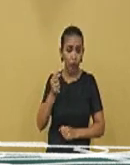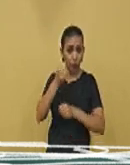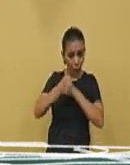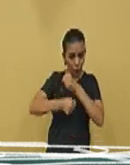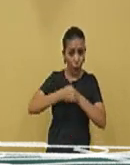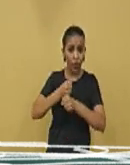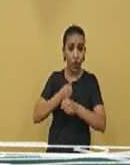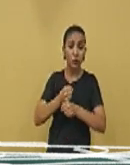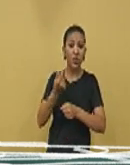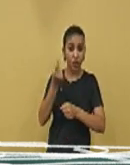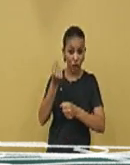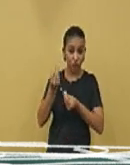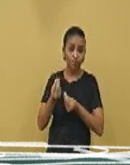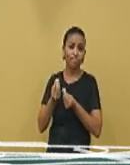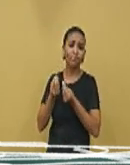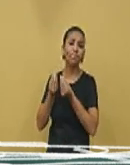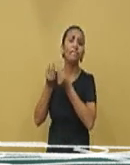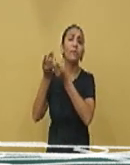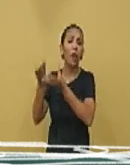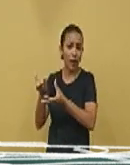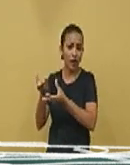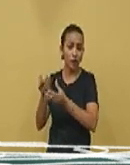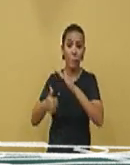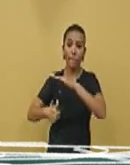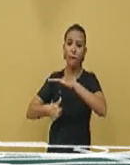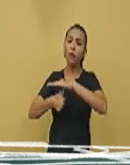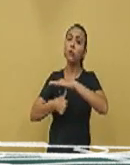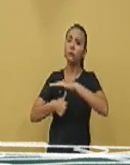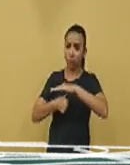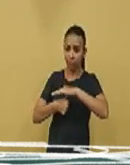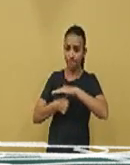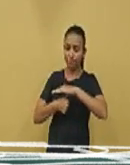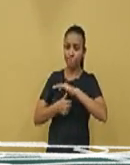foi devolvido para a reitoria.